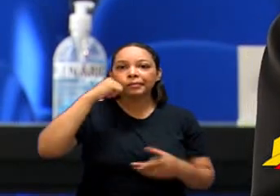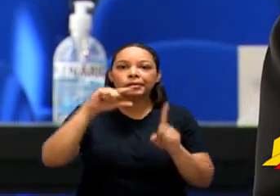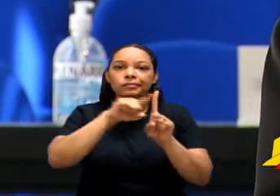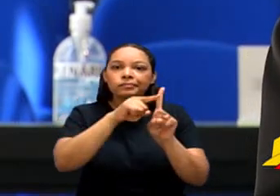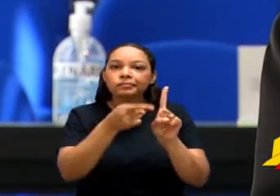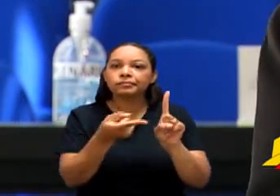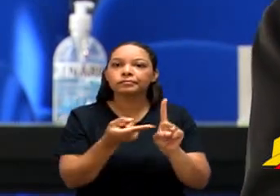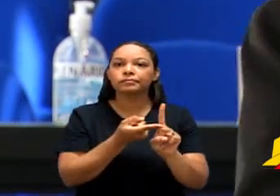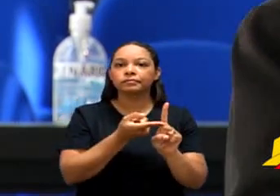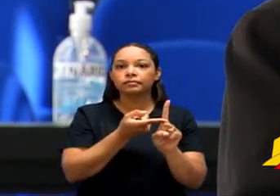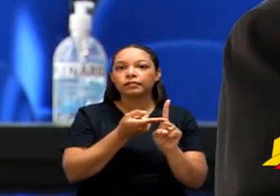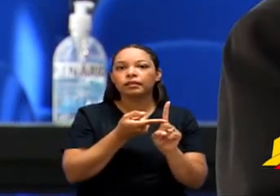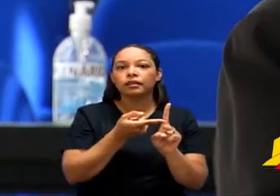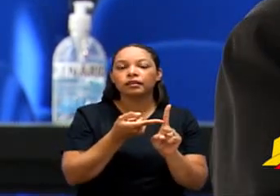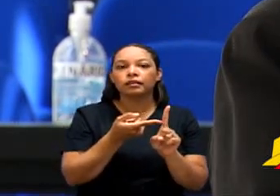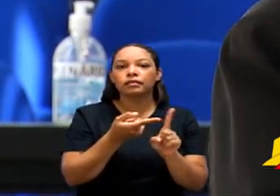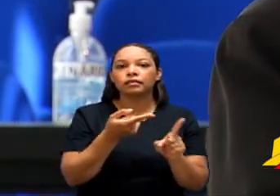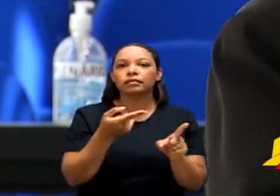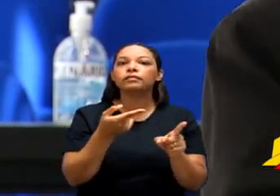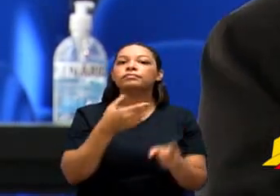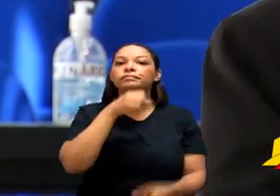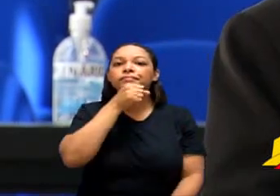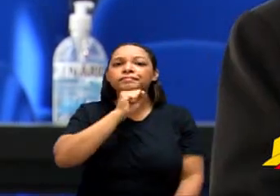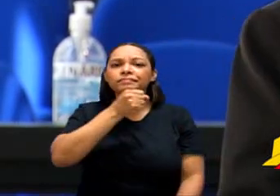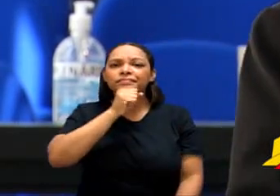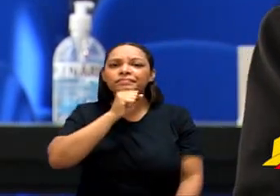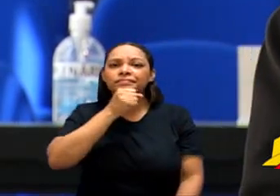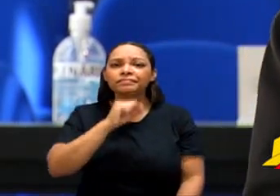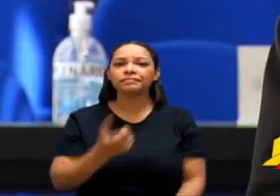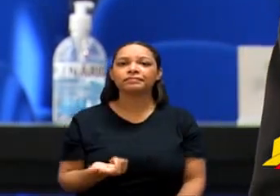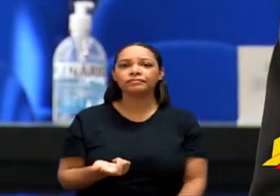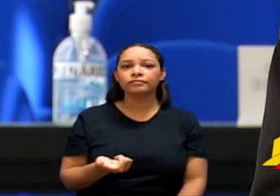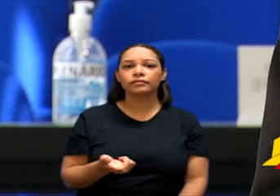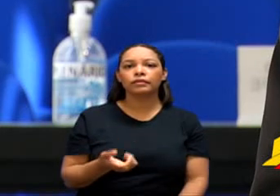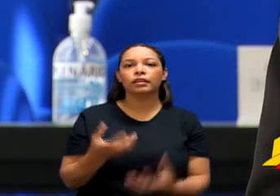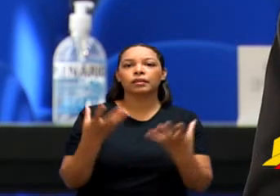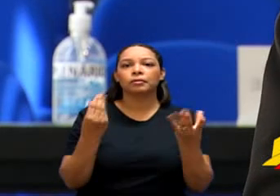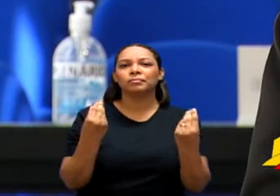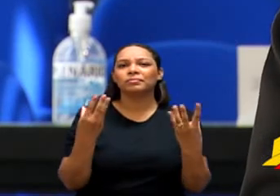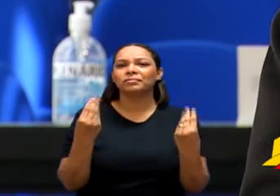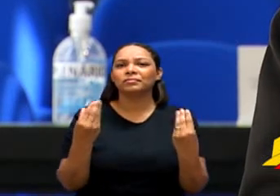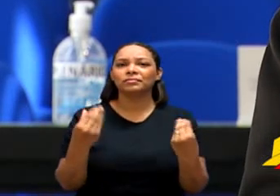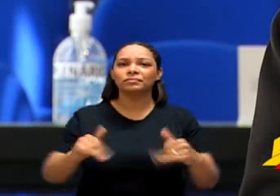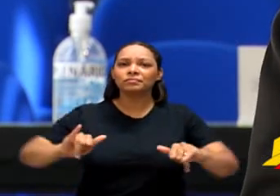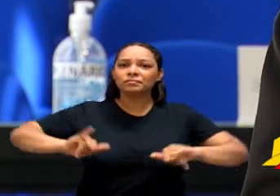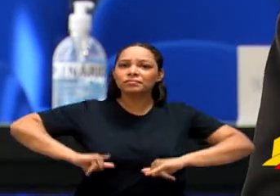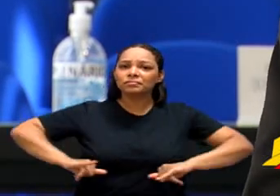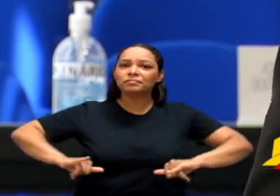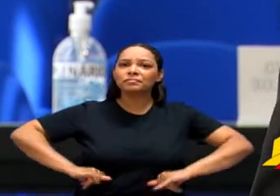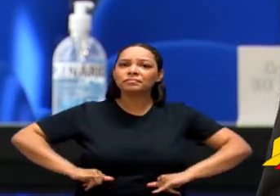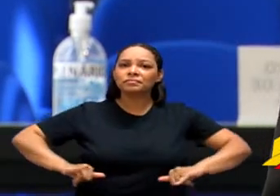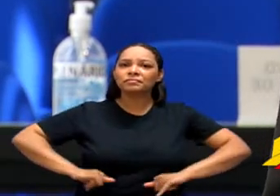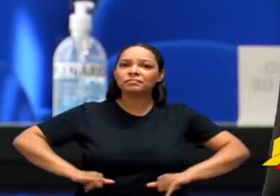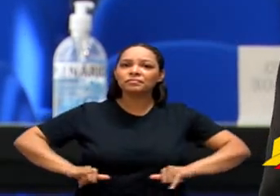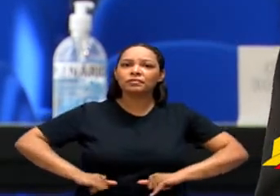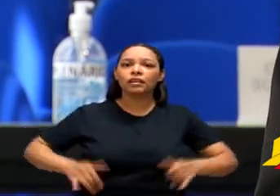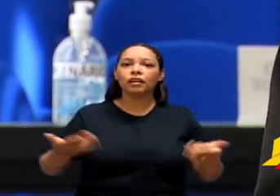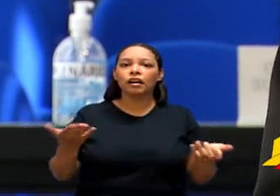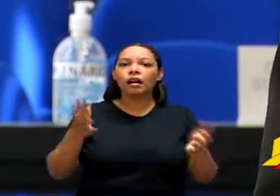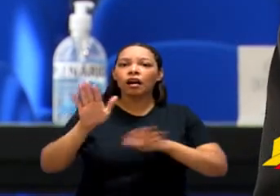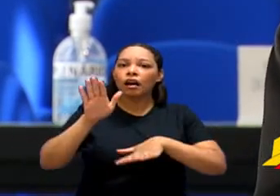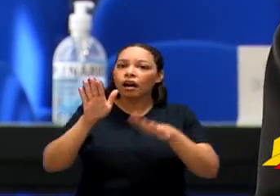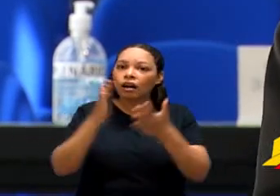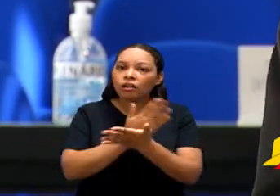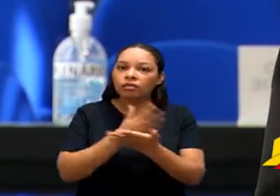para a mudança. Prejudicou muitos moradores do bairro. Pessoas têm que andar, estão com problema de saúde, têm que